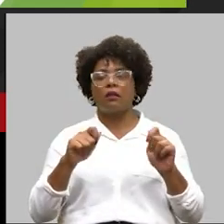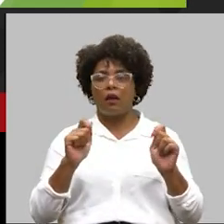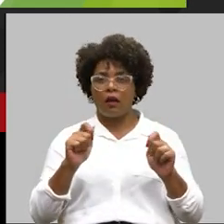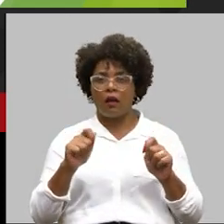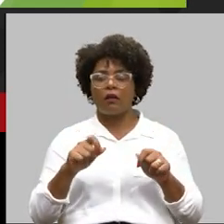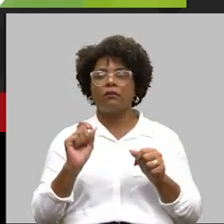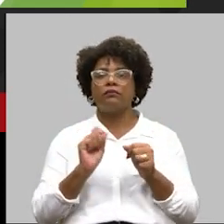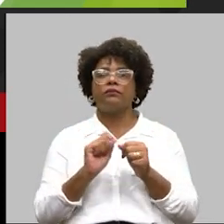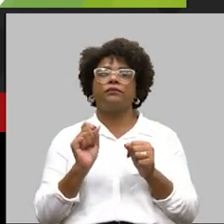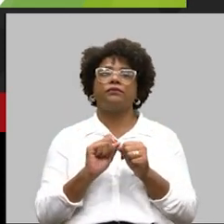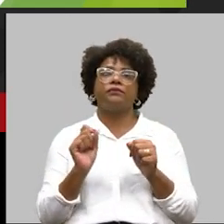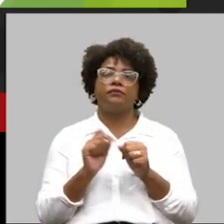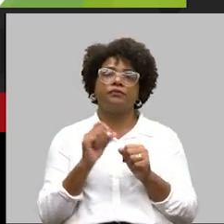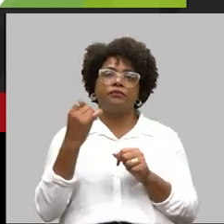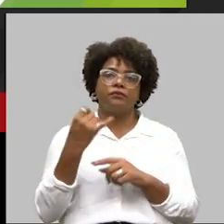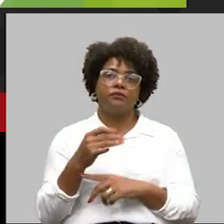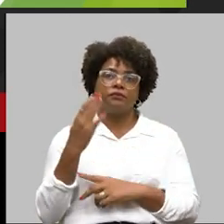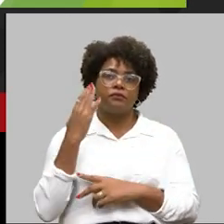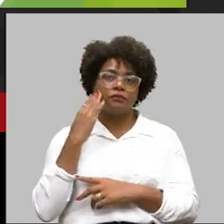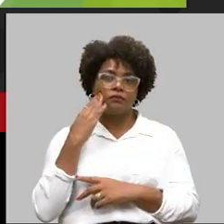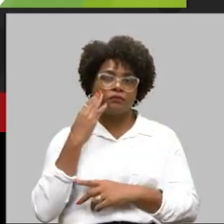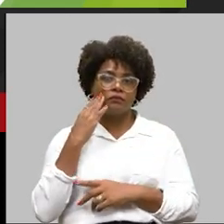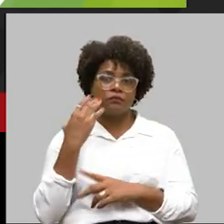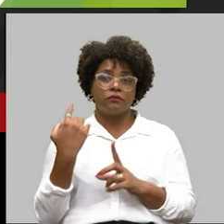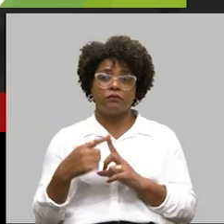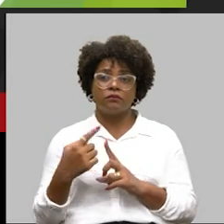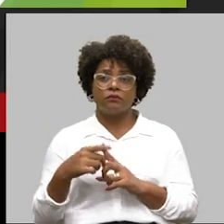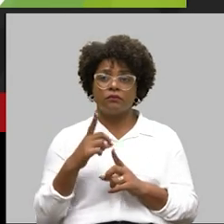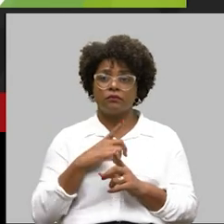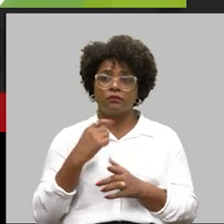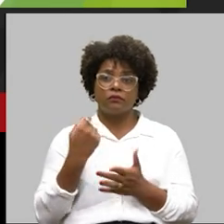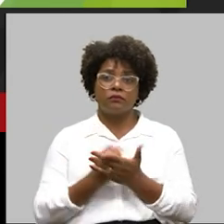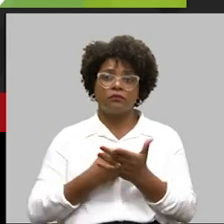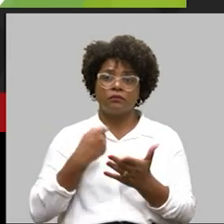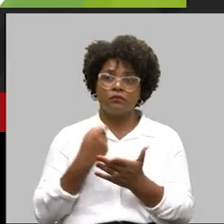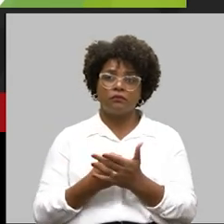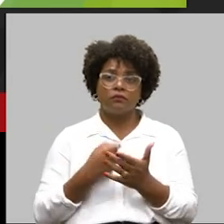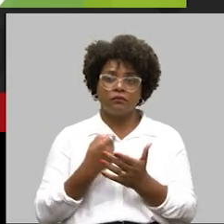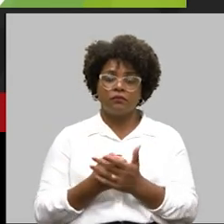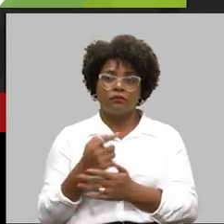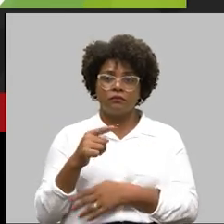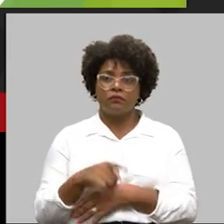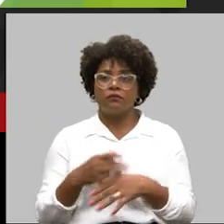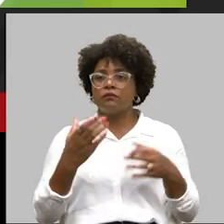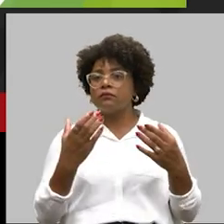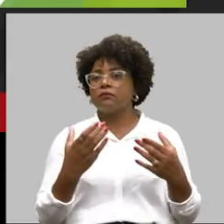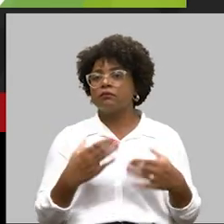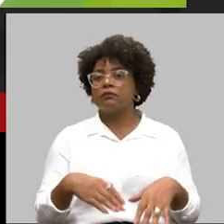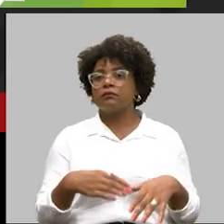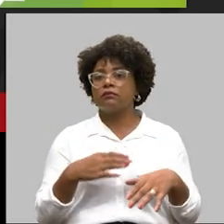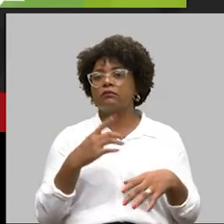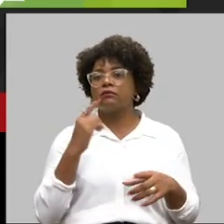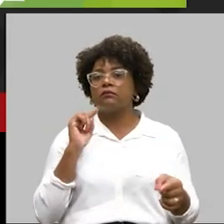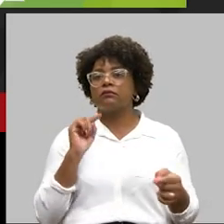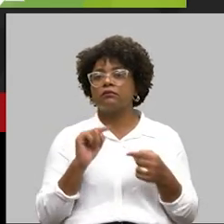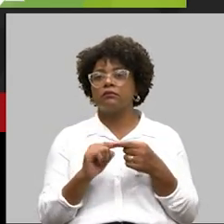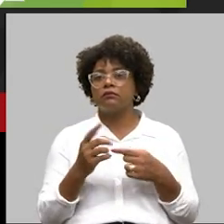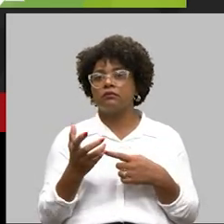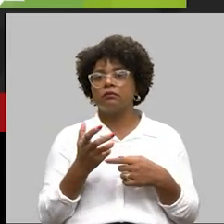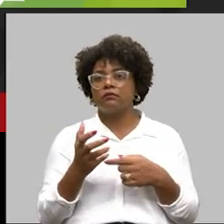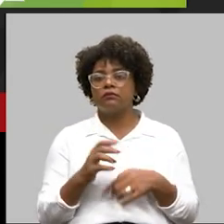quando a gente sabe para que que a gente luta e para onde que a gente quer ir com a nossa luta